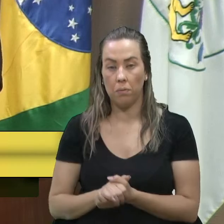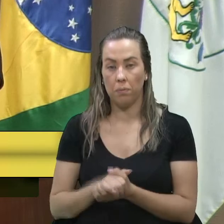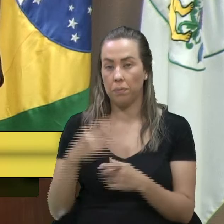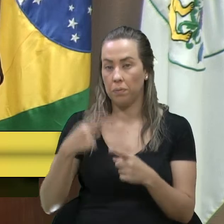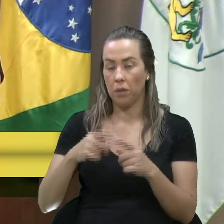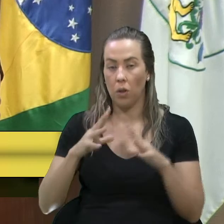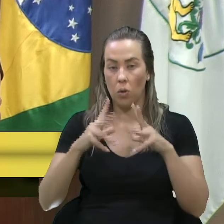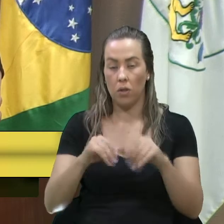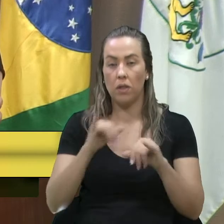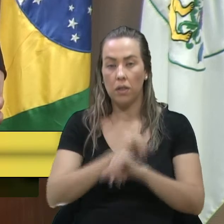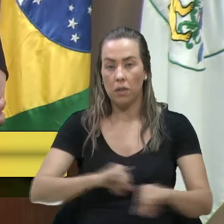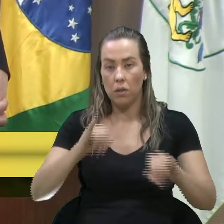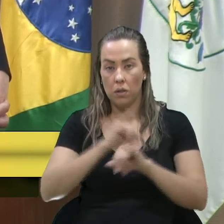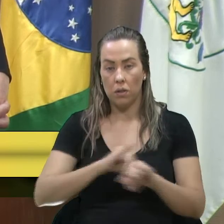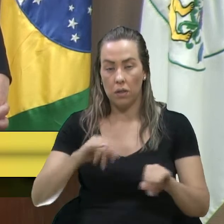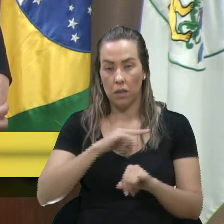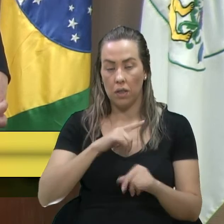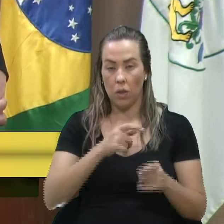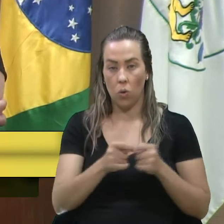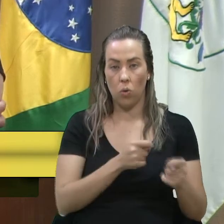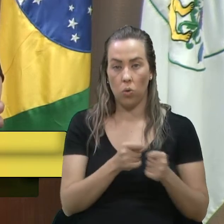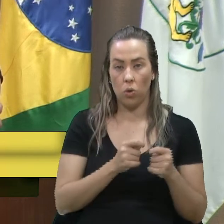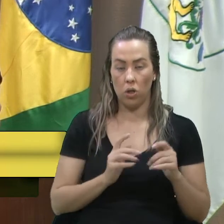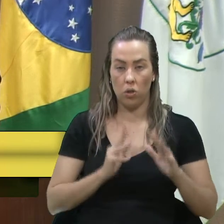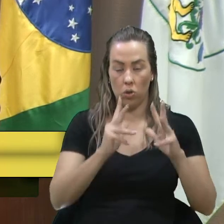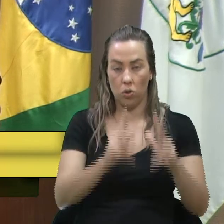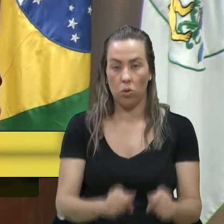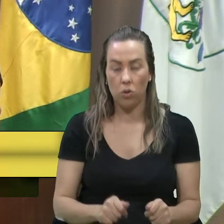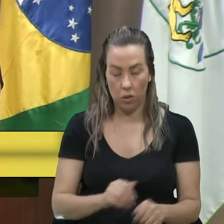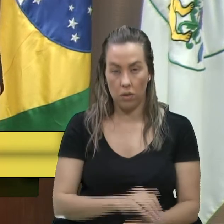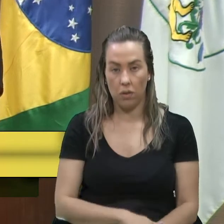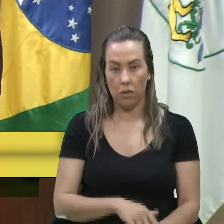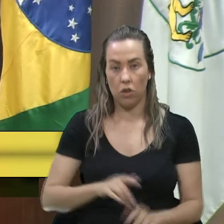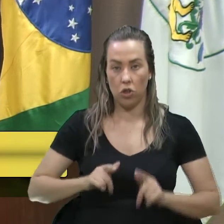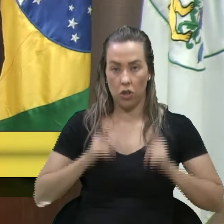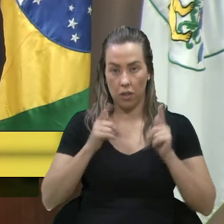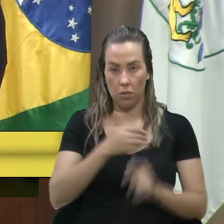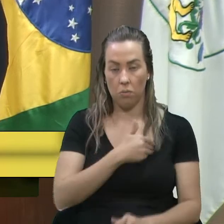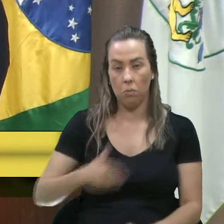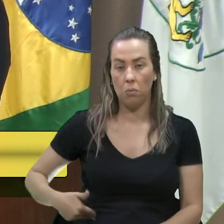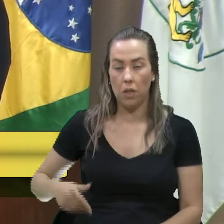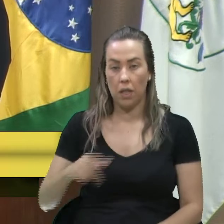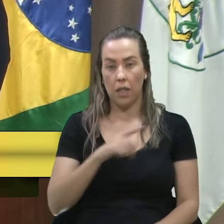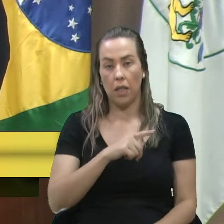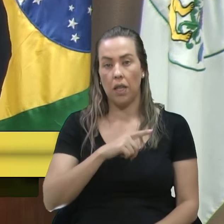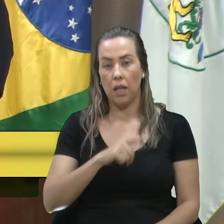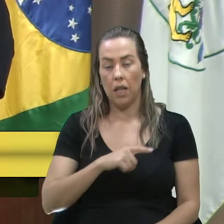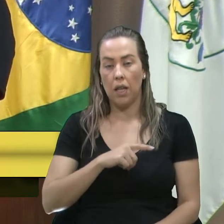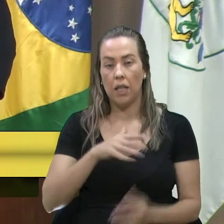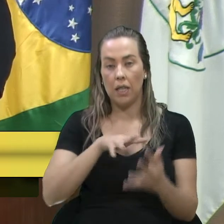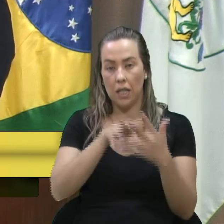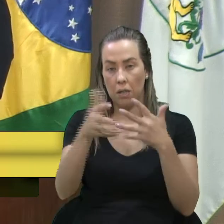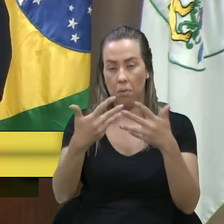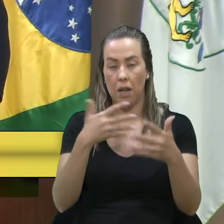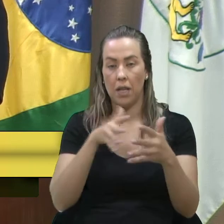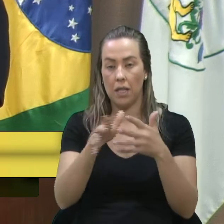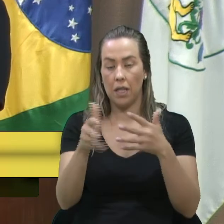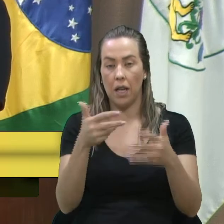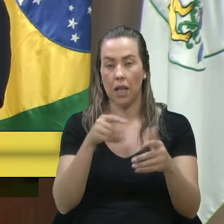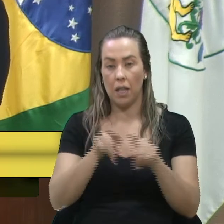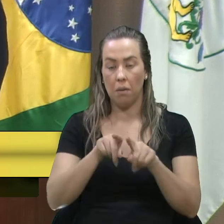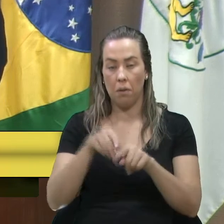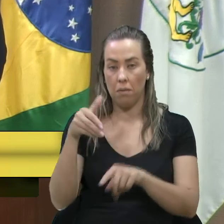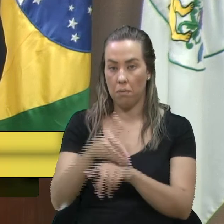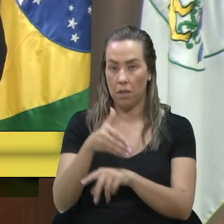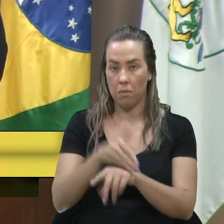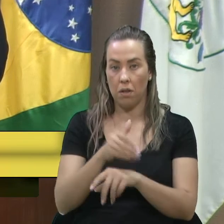colocar todas as informações, nós temos controle da gestão pública, temos controle do portal da transparência, temos